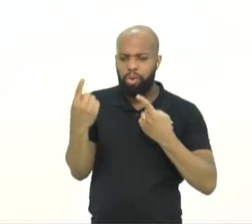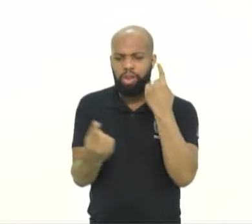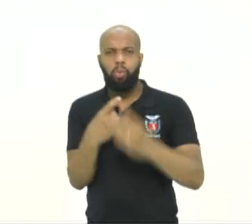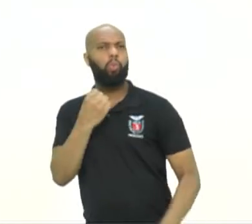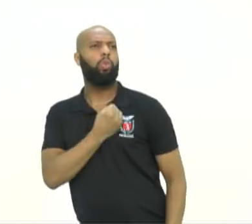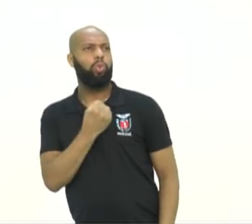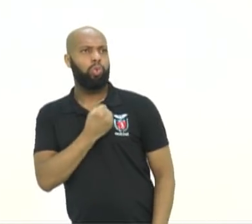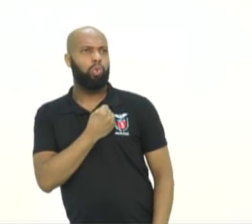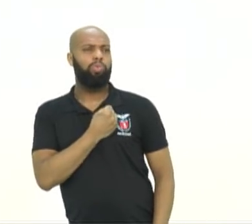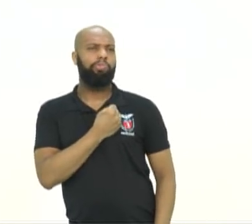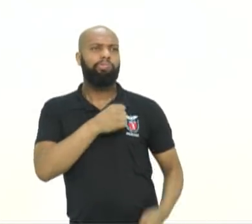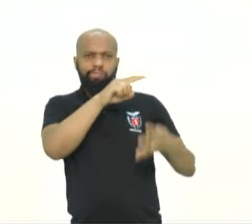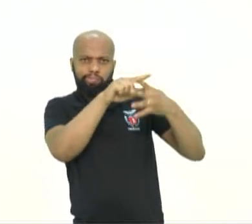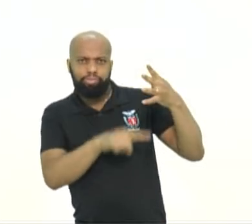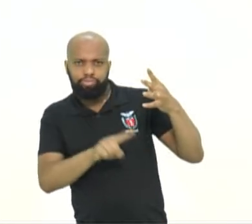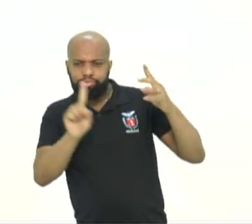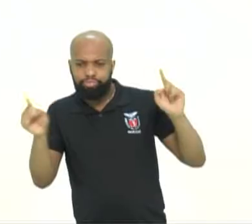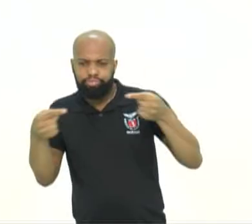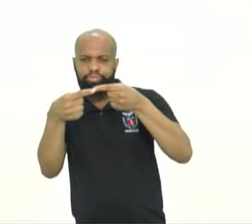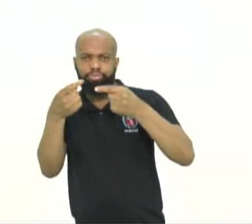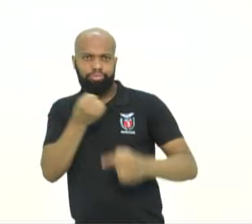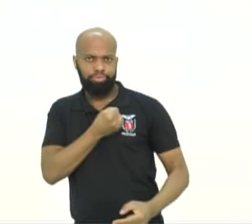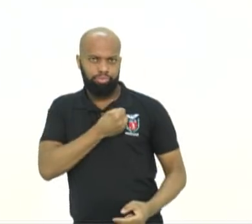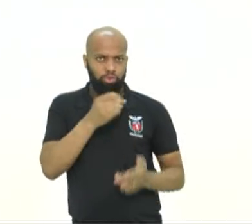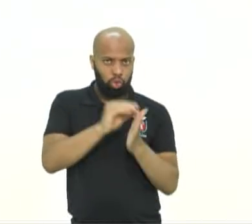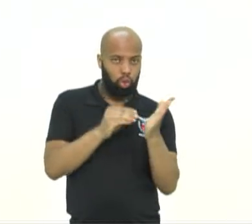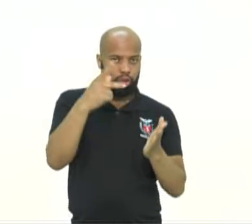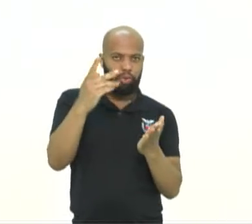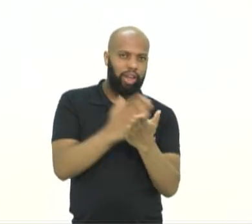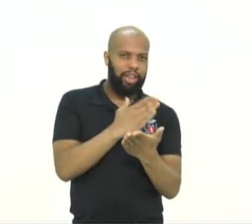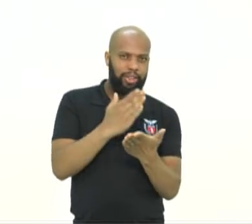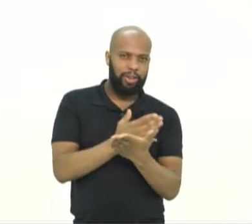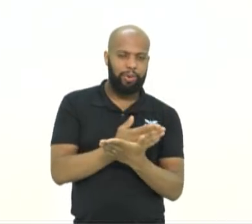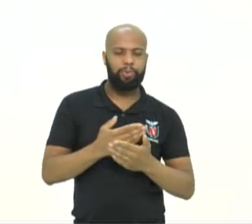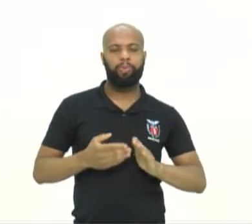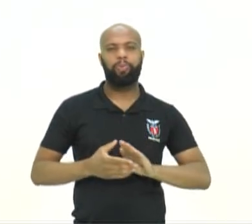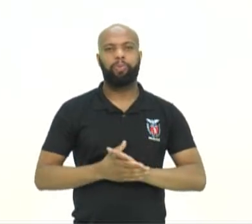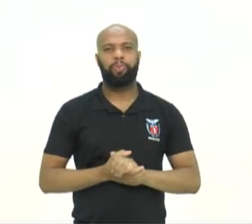que é uma sculpture? O que são essas imagens? Coloca aí no teu caderno. Vamos lá.